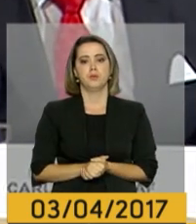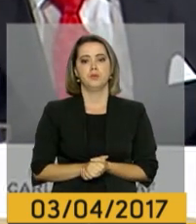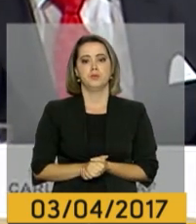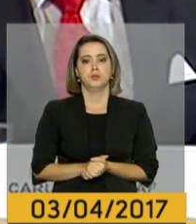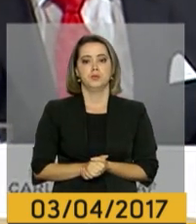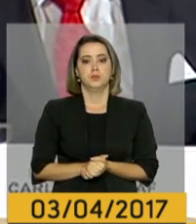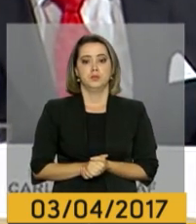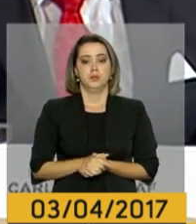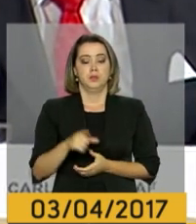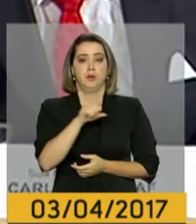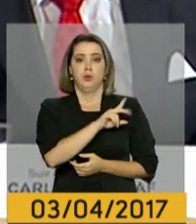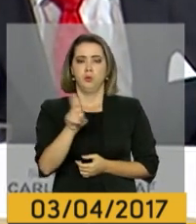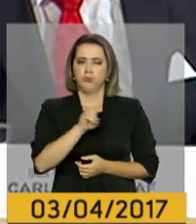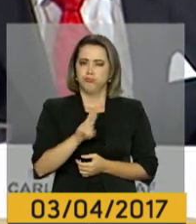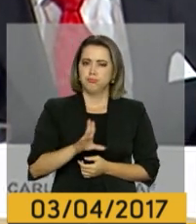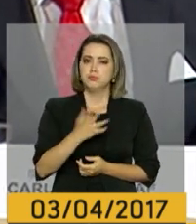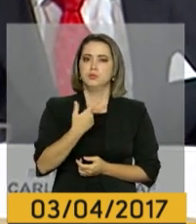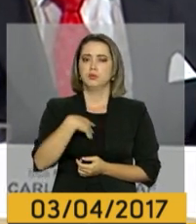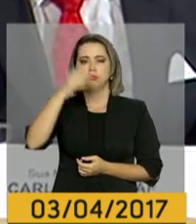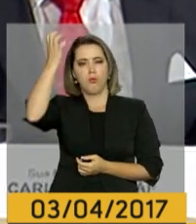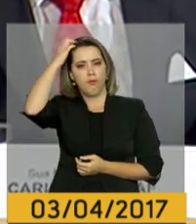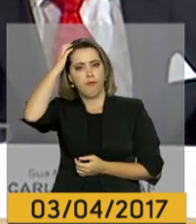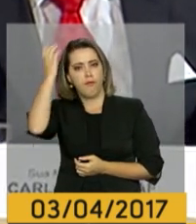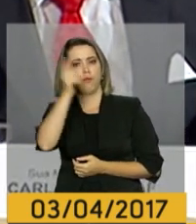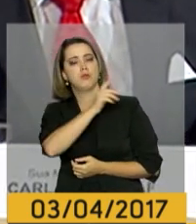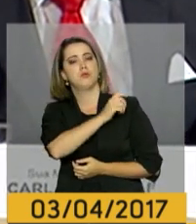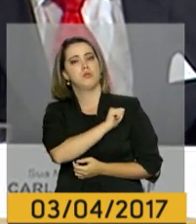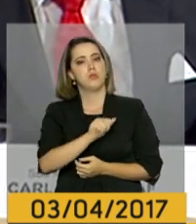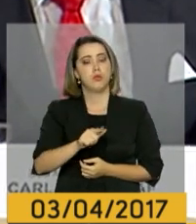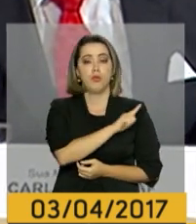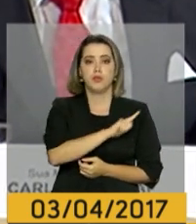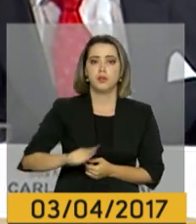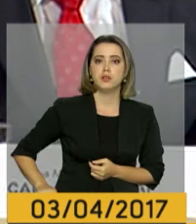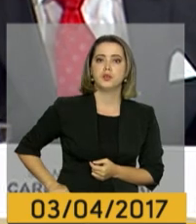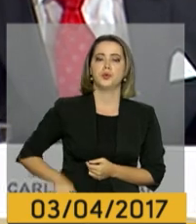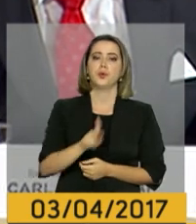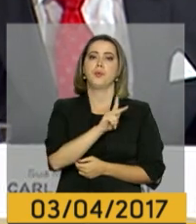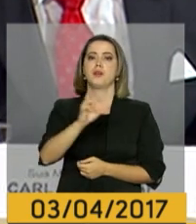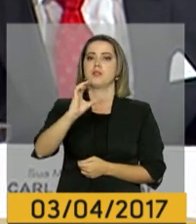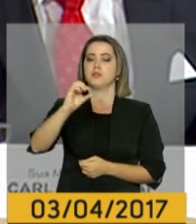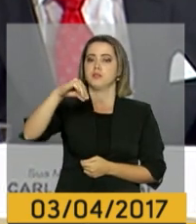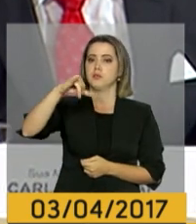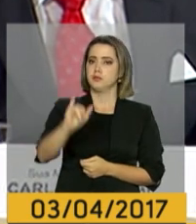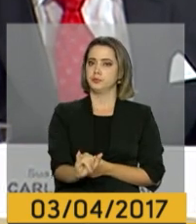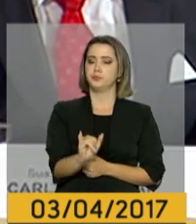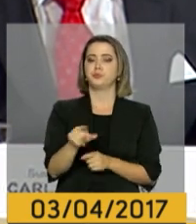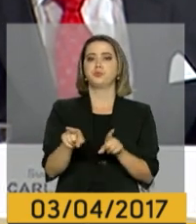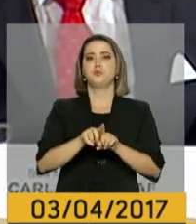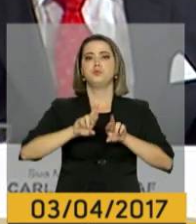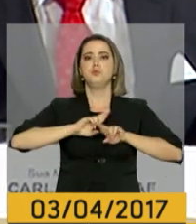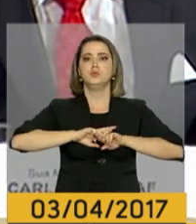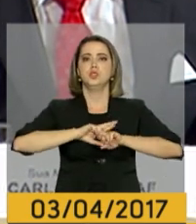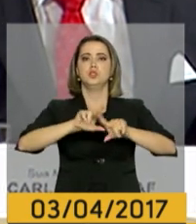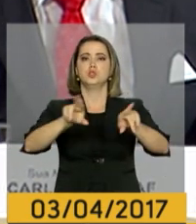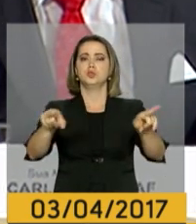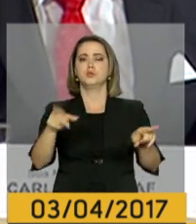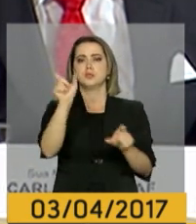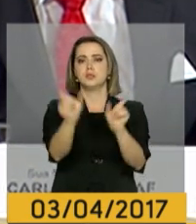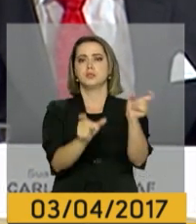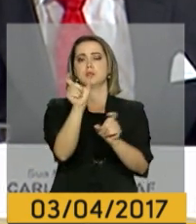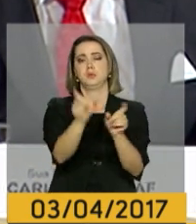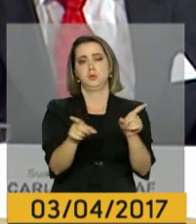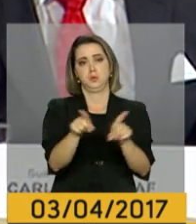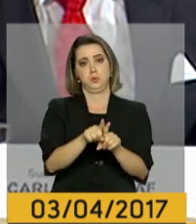CNI, com a presidente do BNDES, o presidente do Banco Central e o Ministério da Fazenda